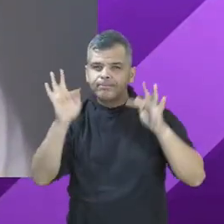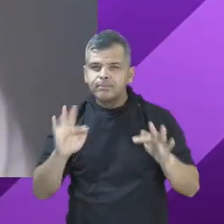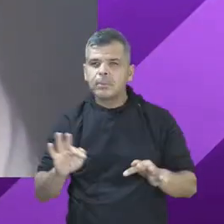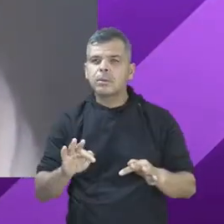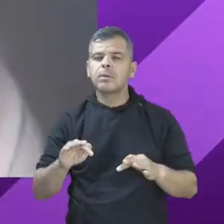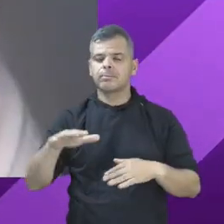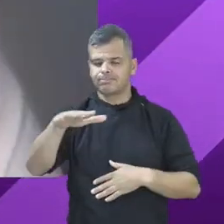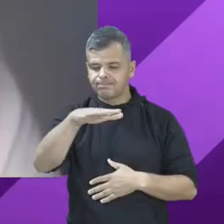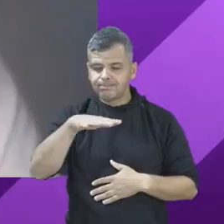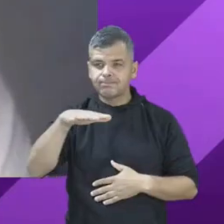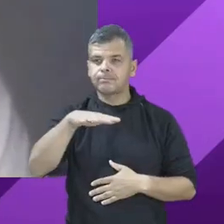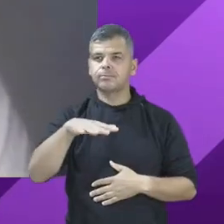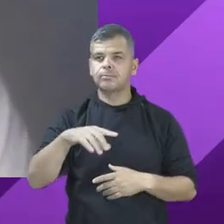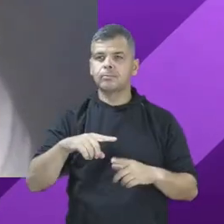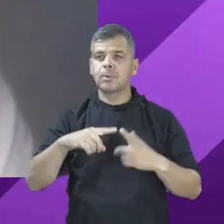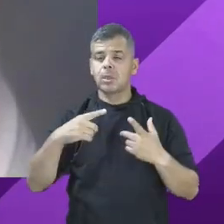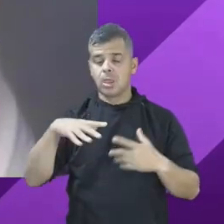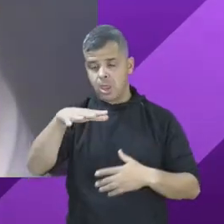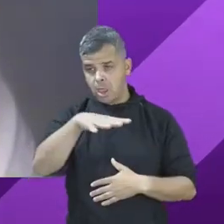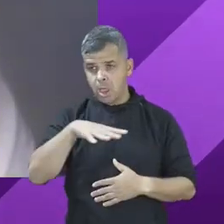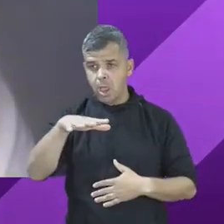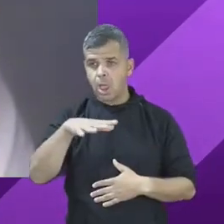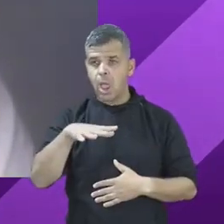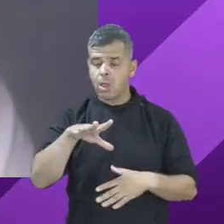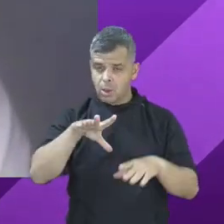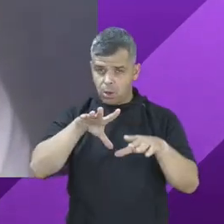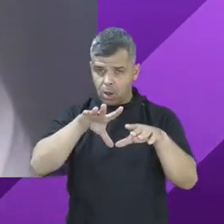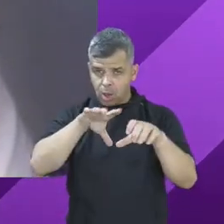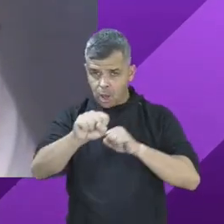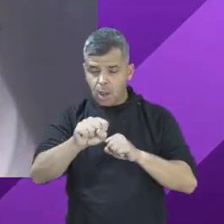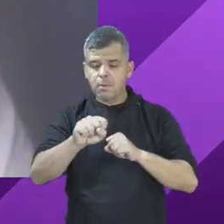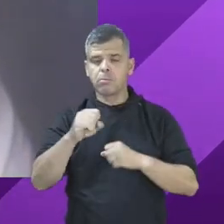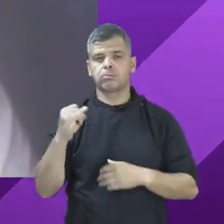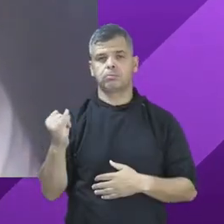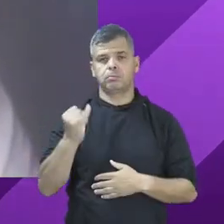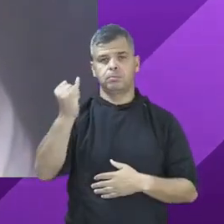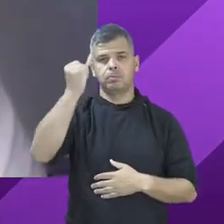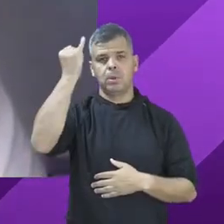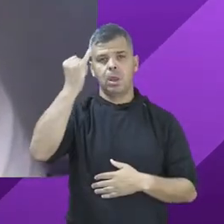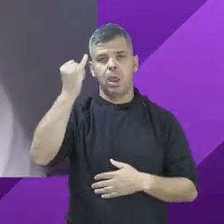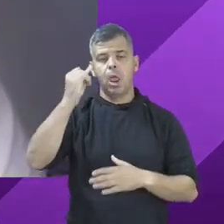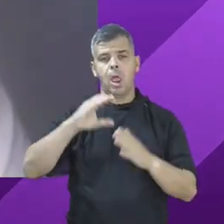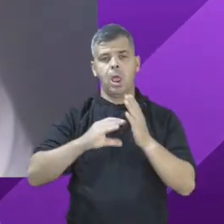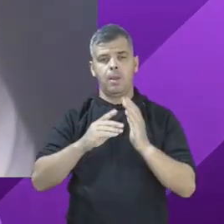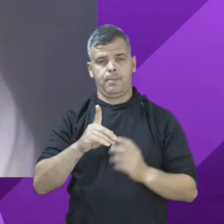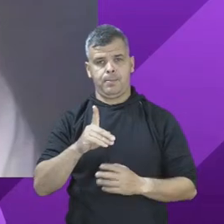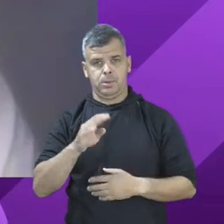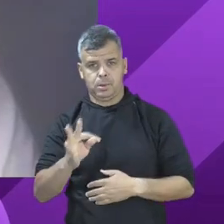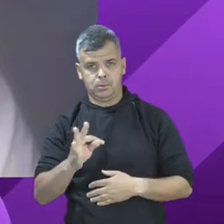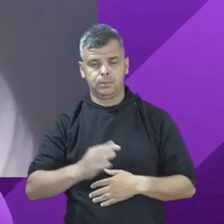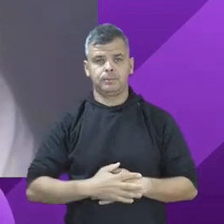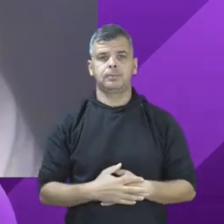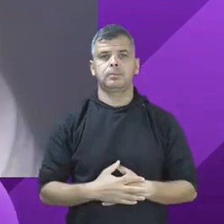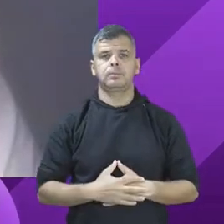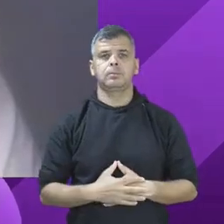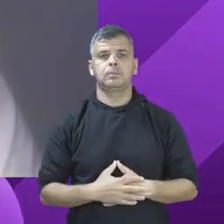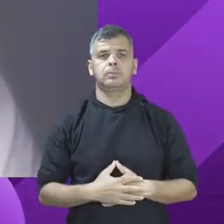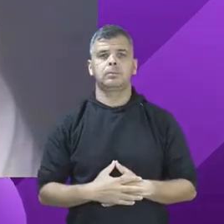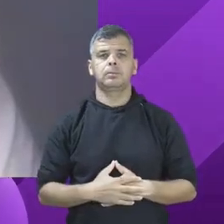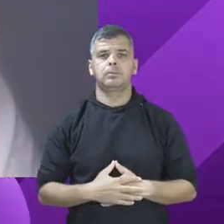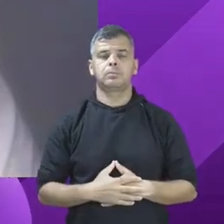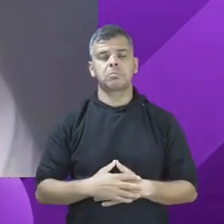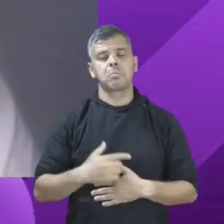nesse espaço. É um espaço de formação importantíssimo dentro do Partido dos Trabalhadores. E aí,